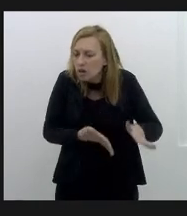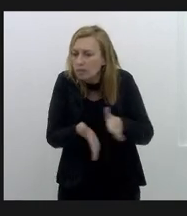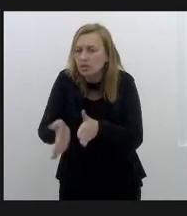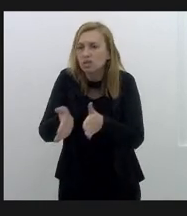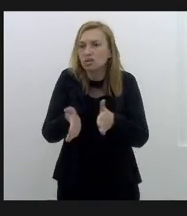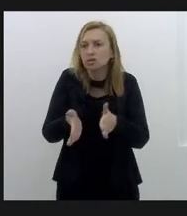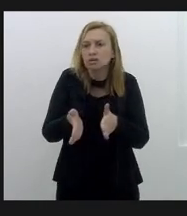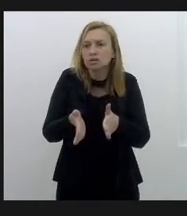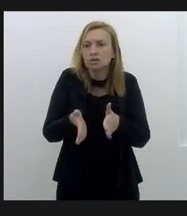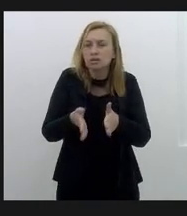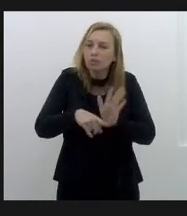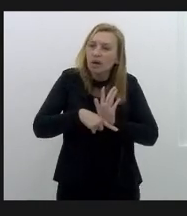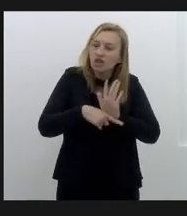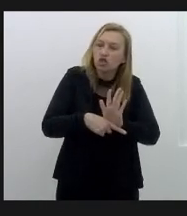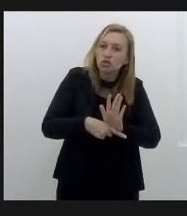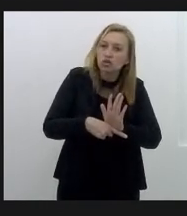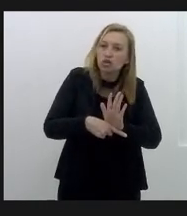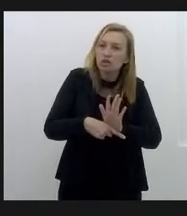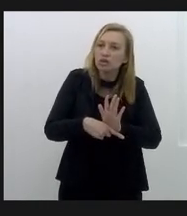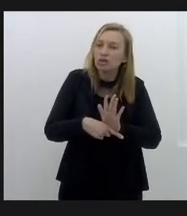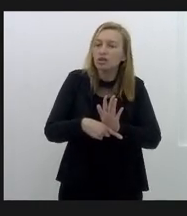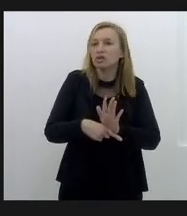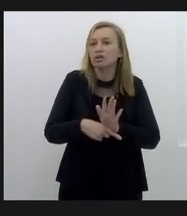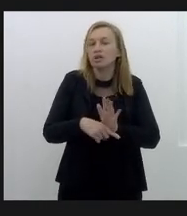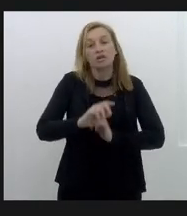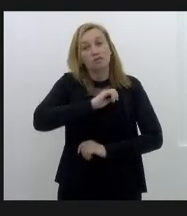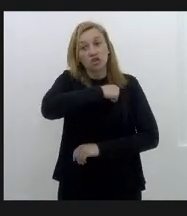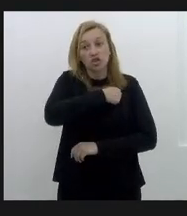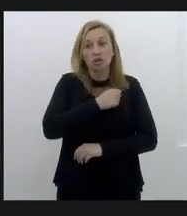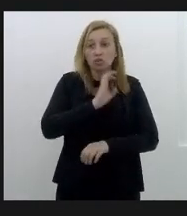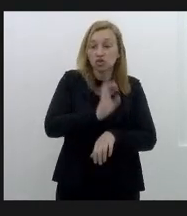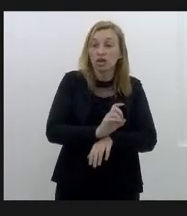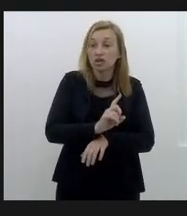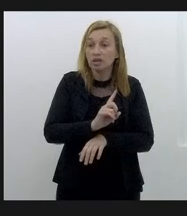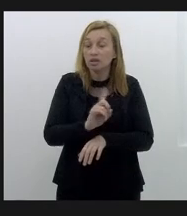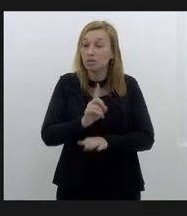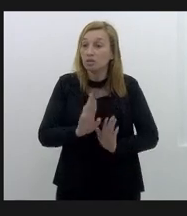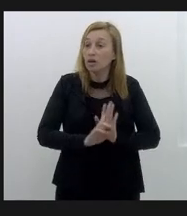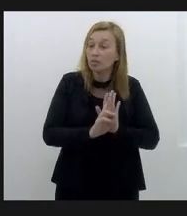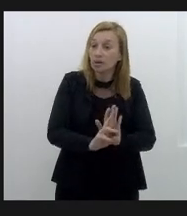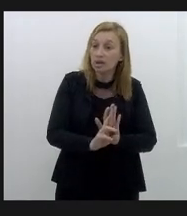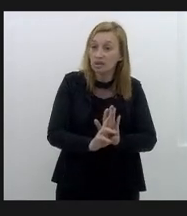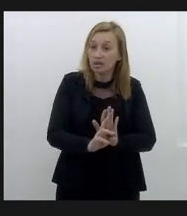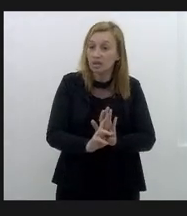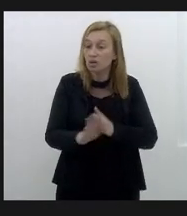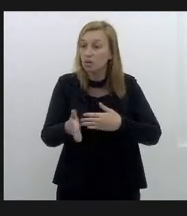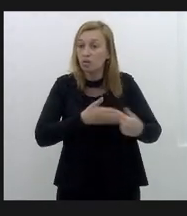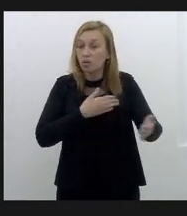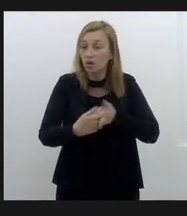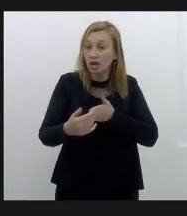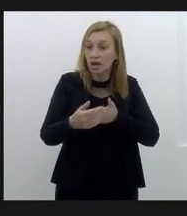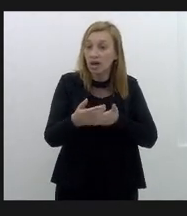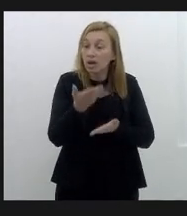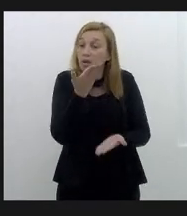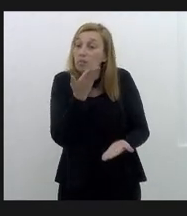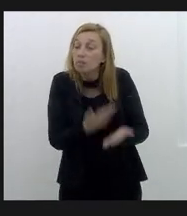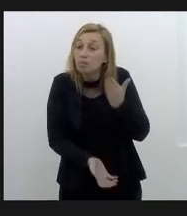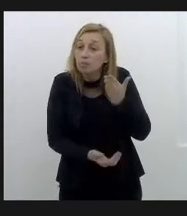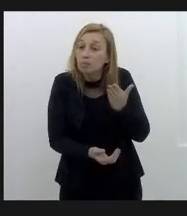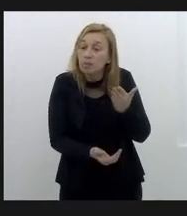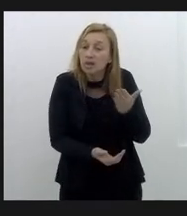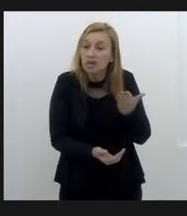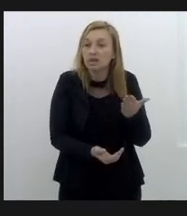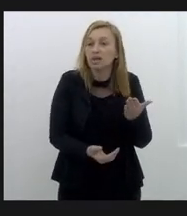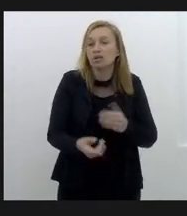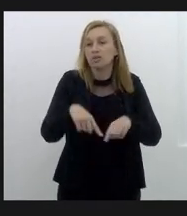para a recuperação fiscal do Estado sem que isto represente qualquer penalização ao servidor